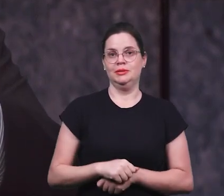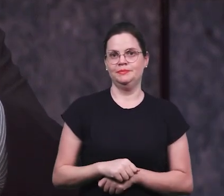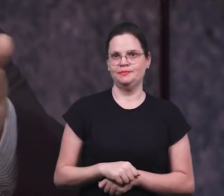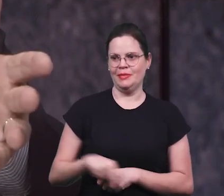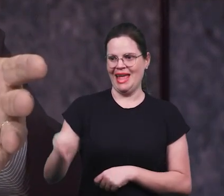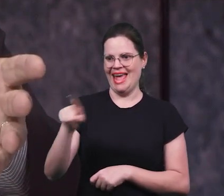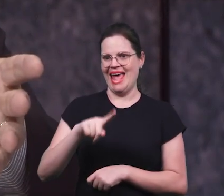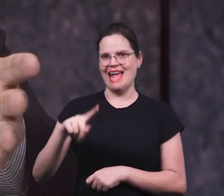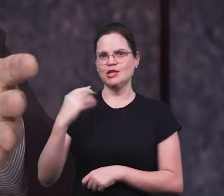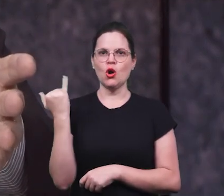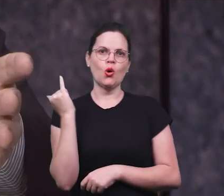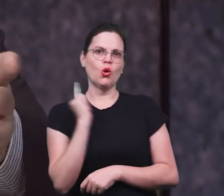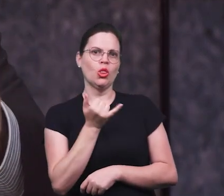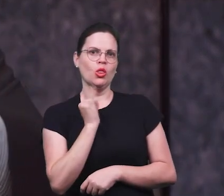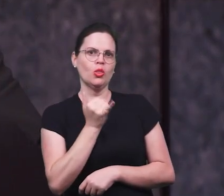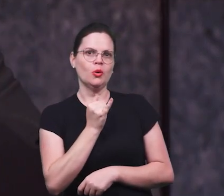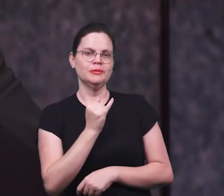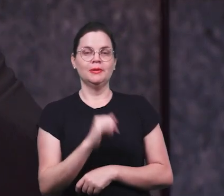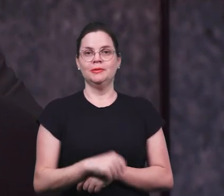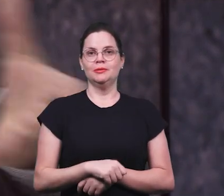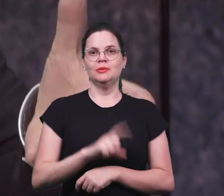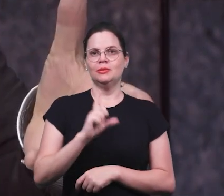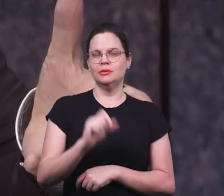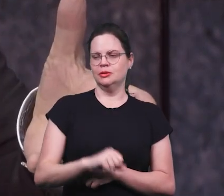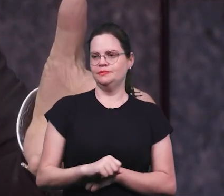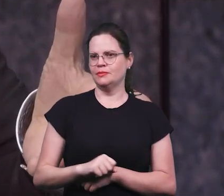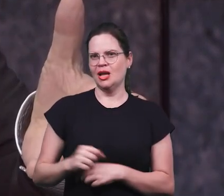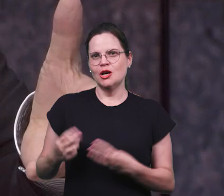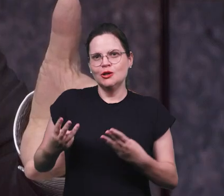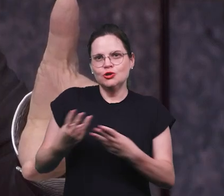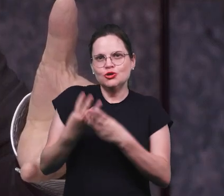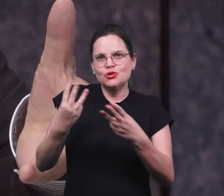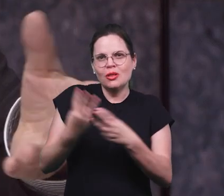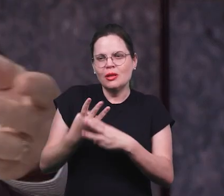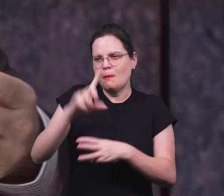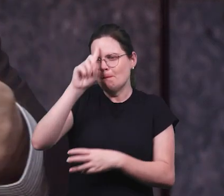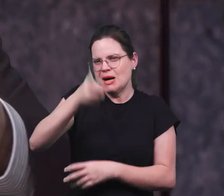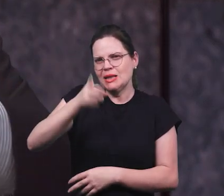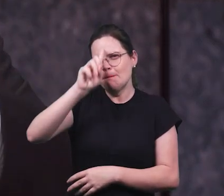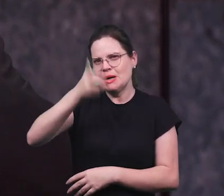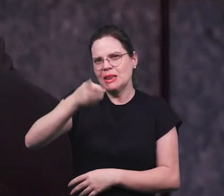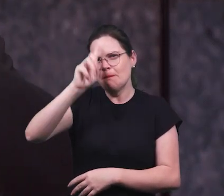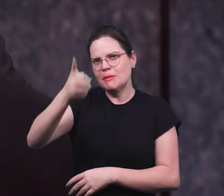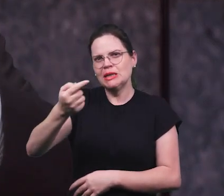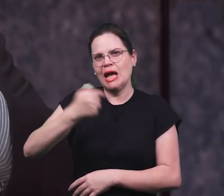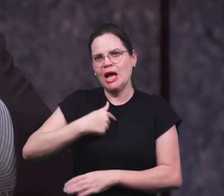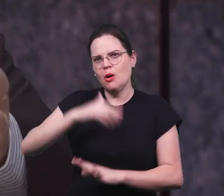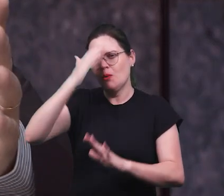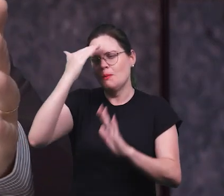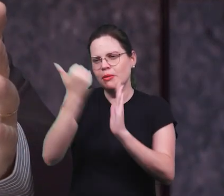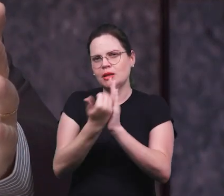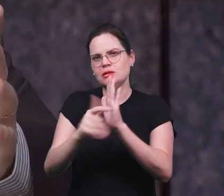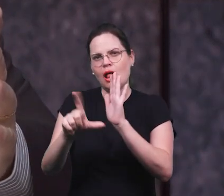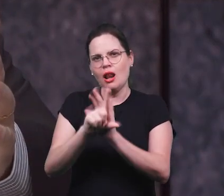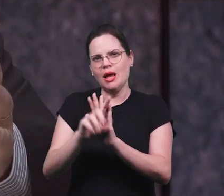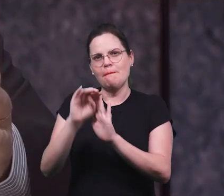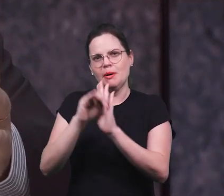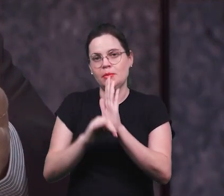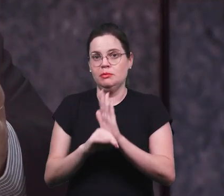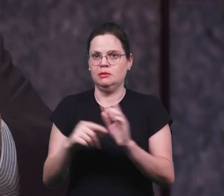da ala judaizante, que estavam exigindo que guardasse a lei de Moisés. E Paulo falou